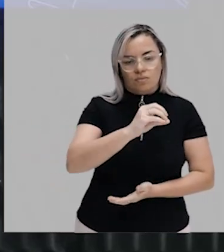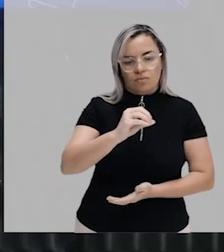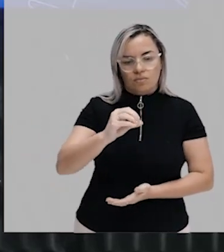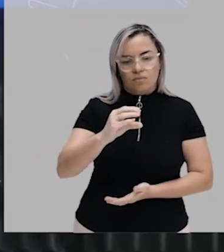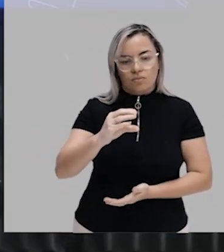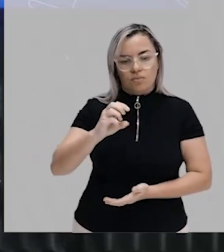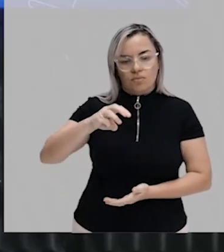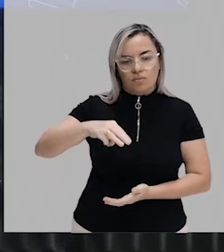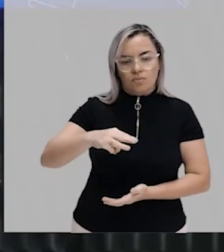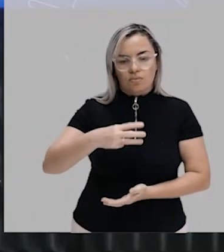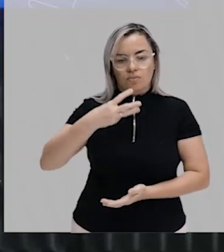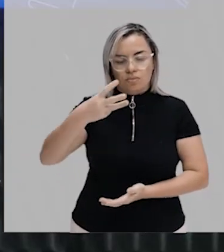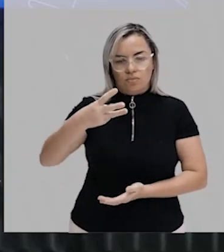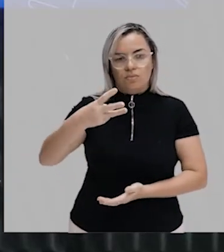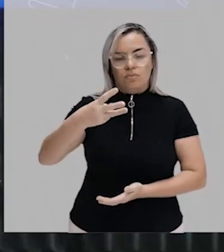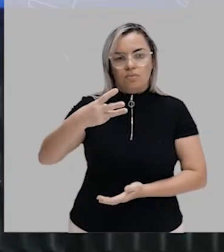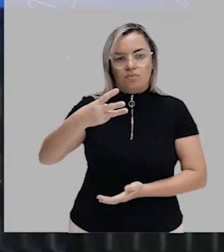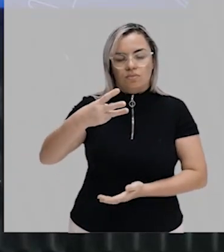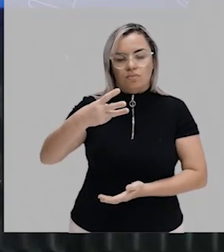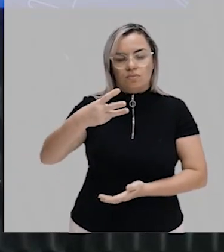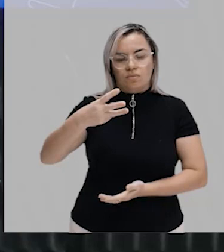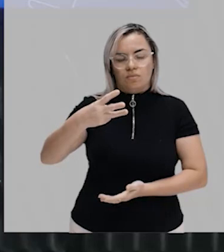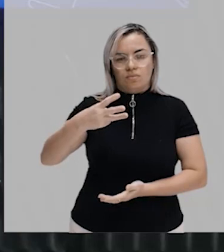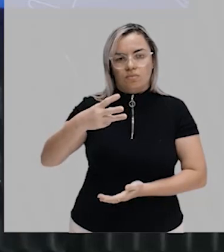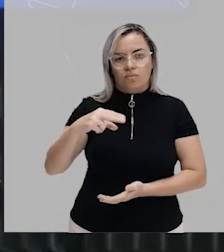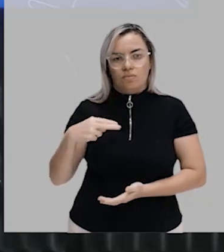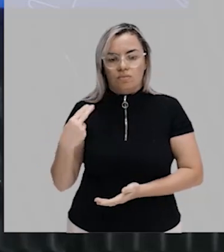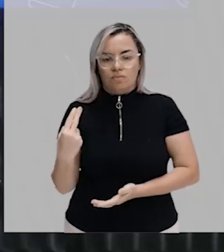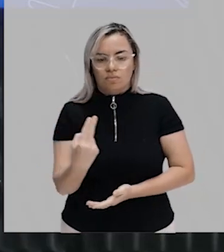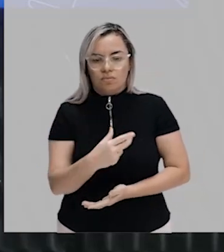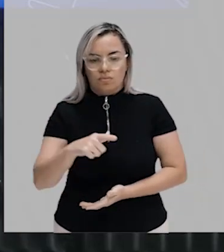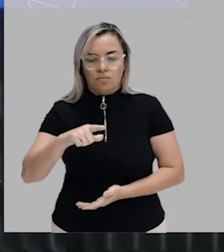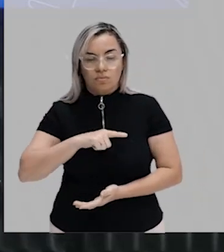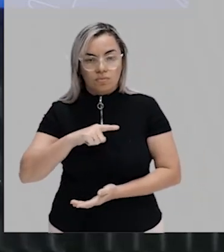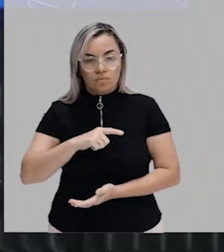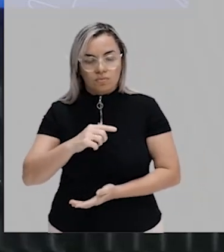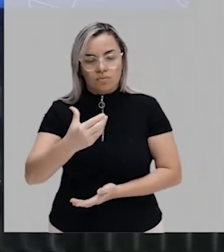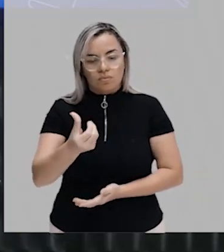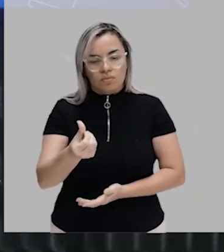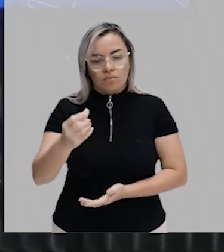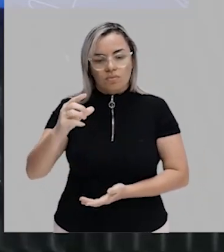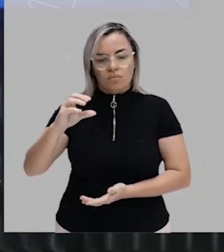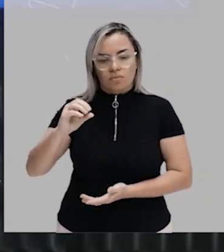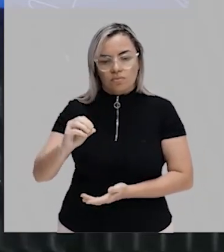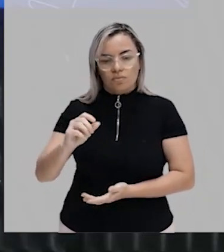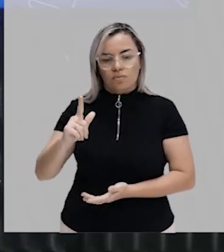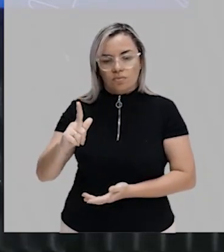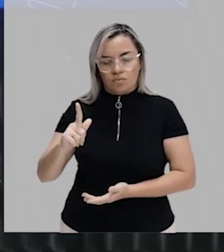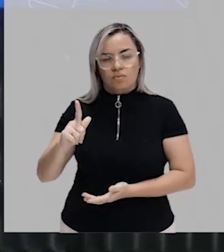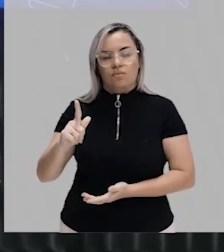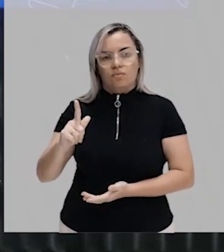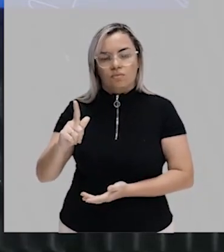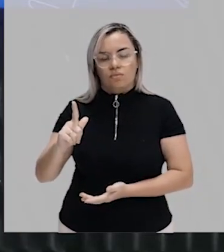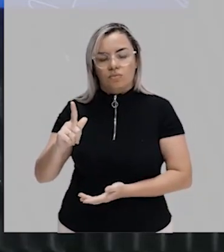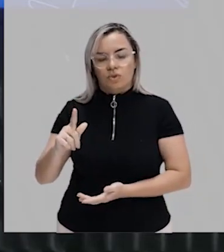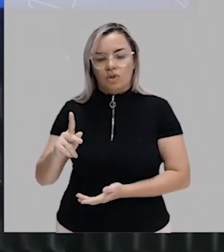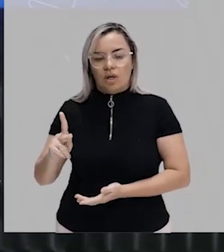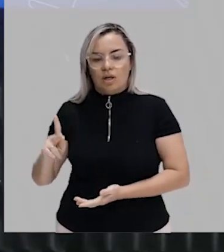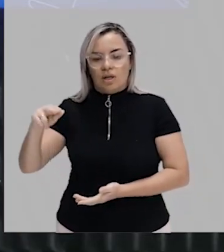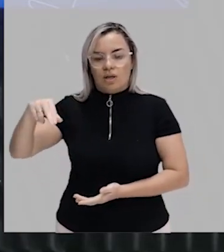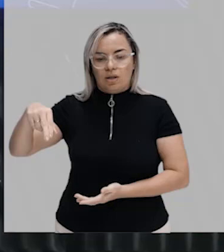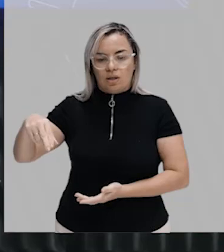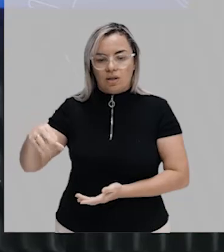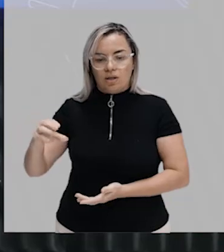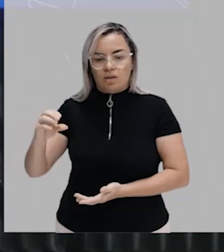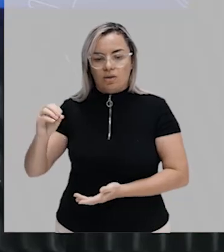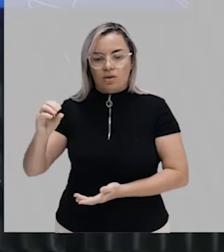centímetros cúbicos, certo? Nós temos 60 gramas do sal, do nitrato de potássio. É o